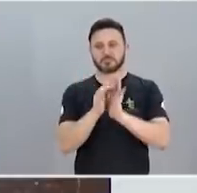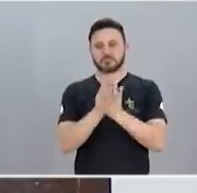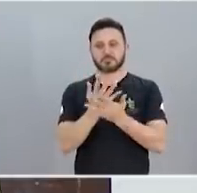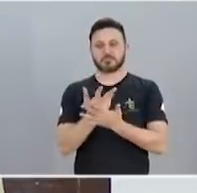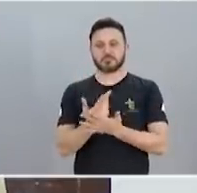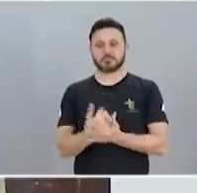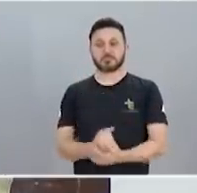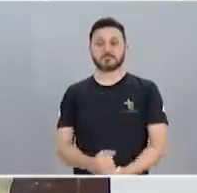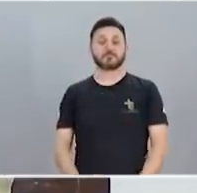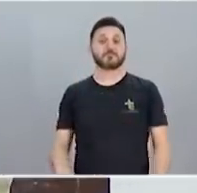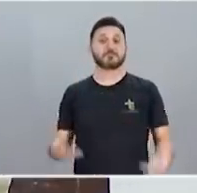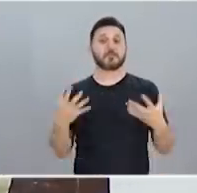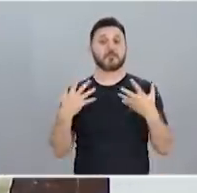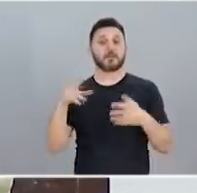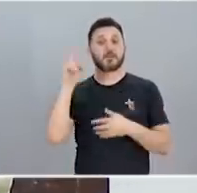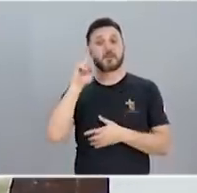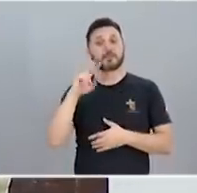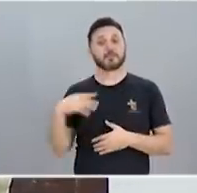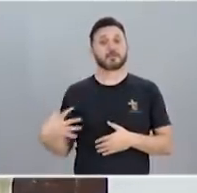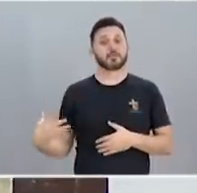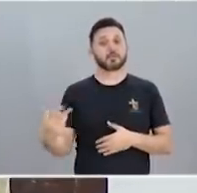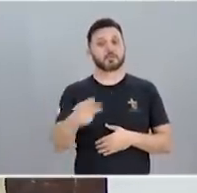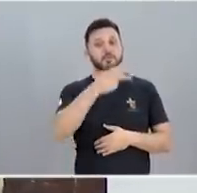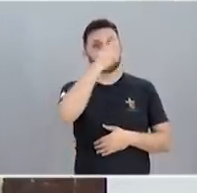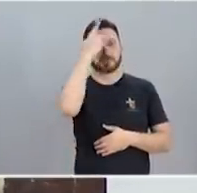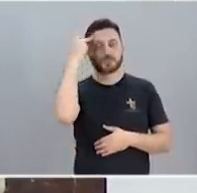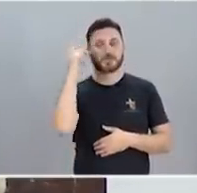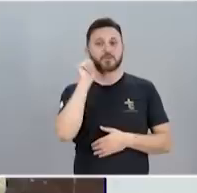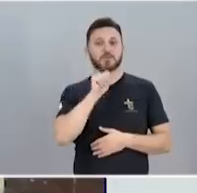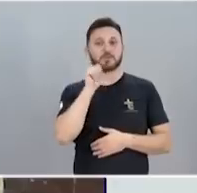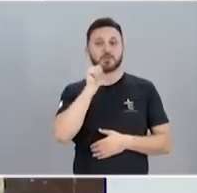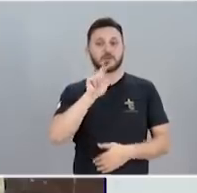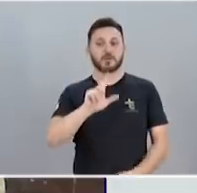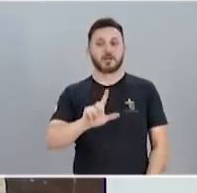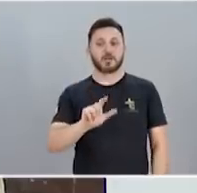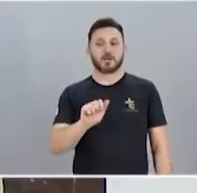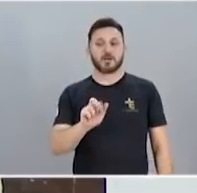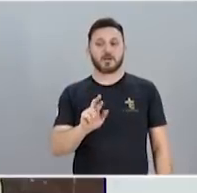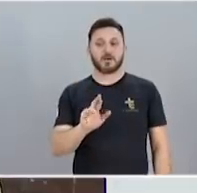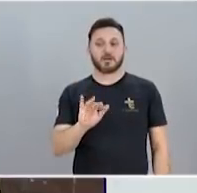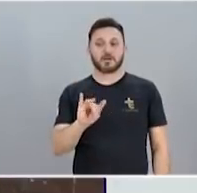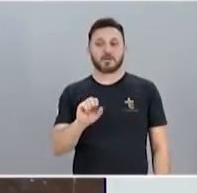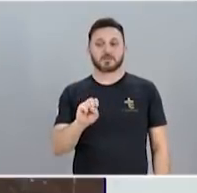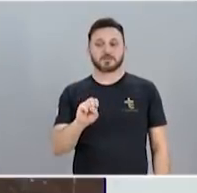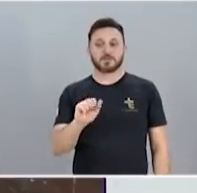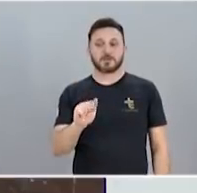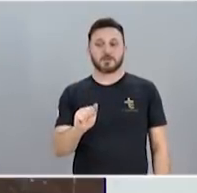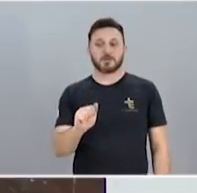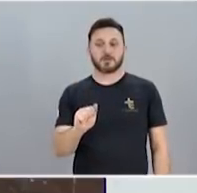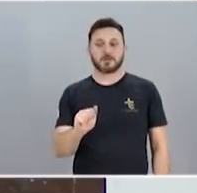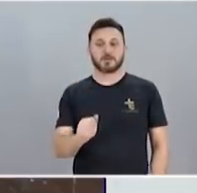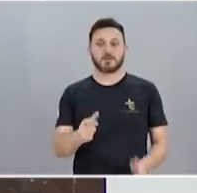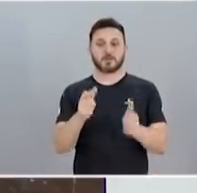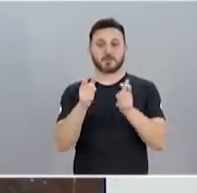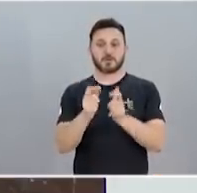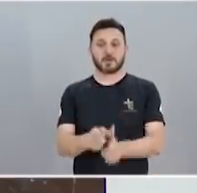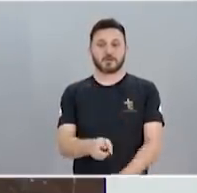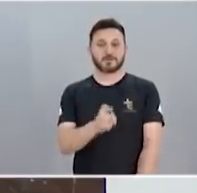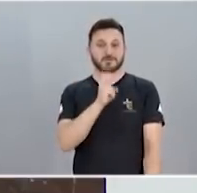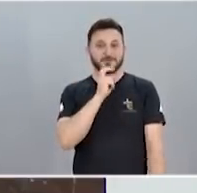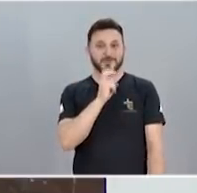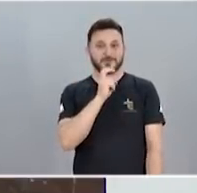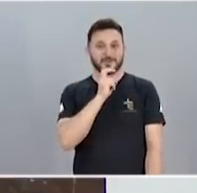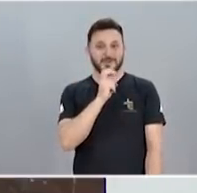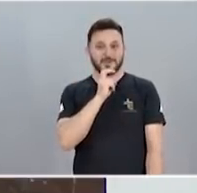Citando estes, lembro todos: Larissa Silva Teixeira Guimarães, de Sorocaba,